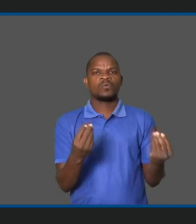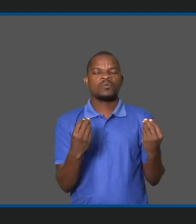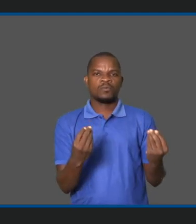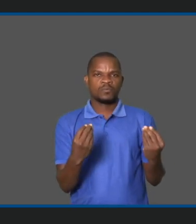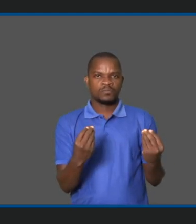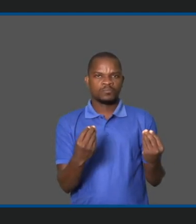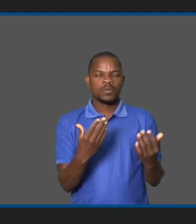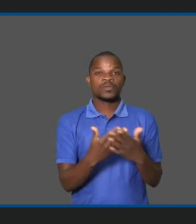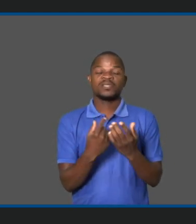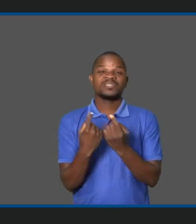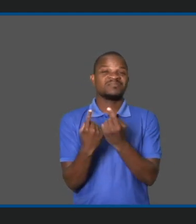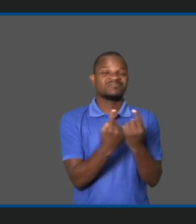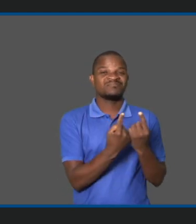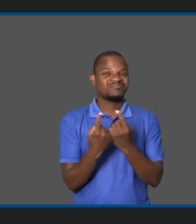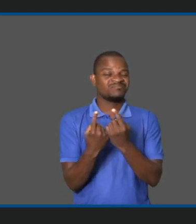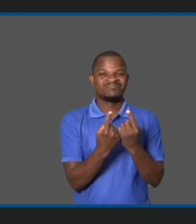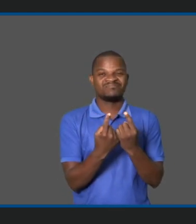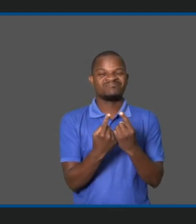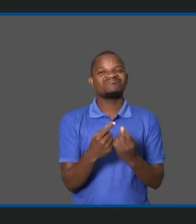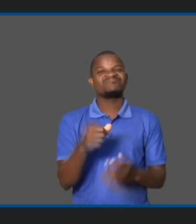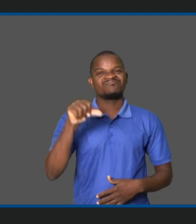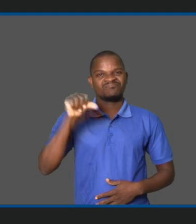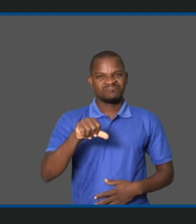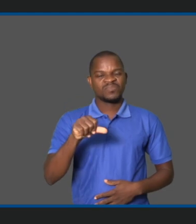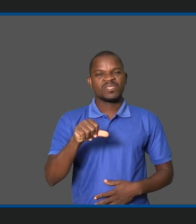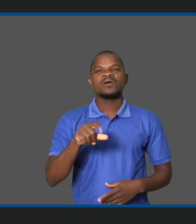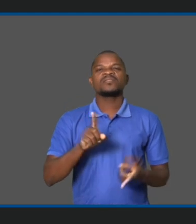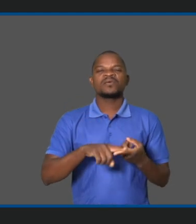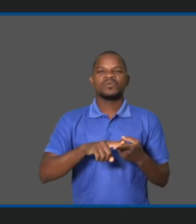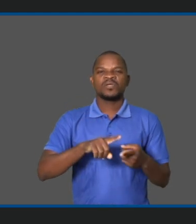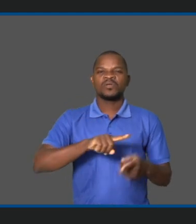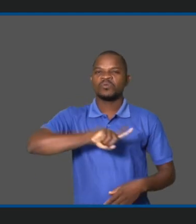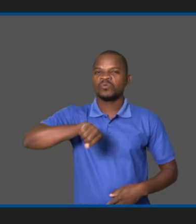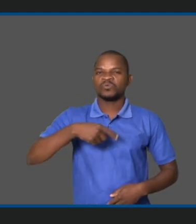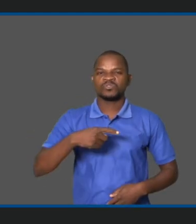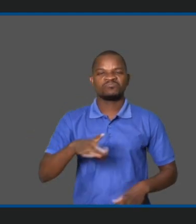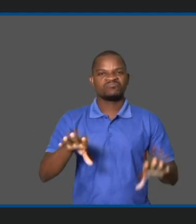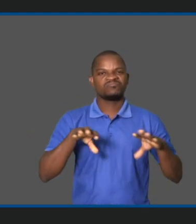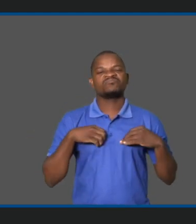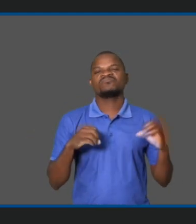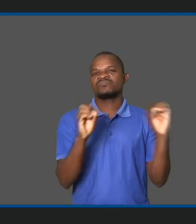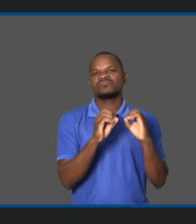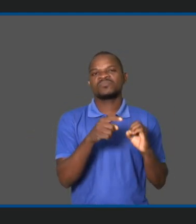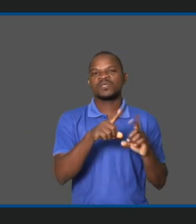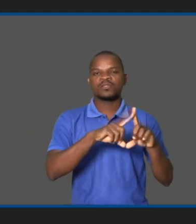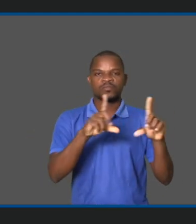porque é repudiante. Nós, nos trabalhos que temos feito a nível nacional,